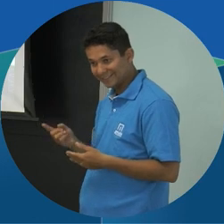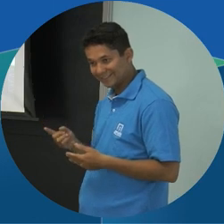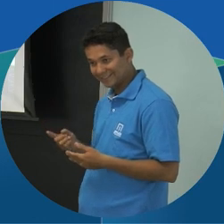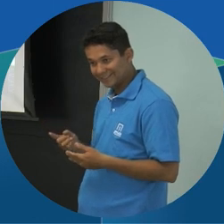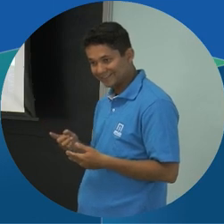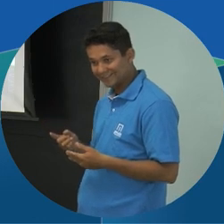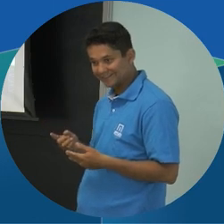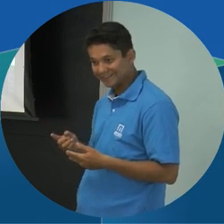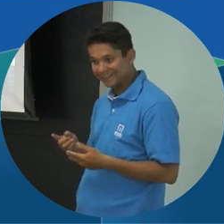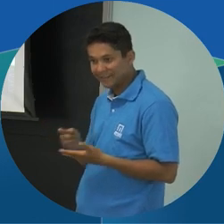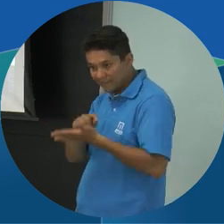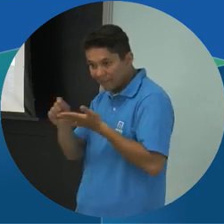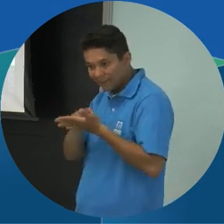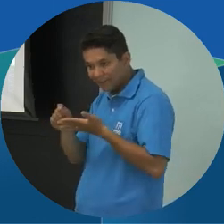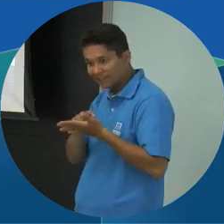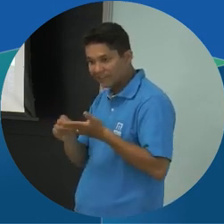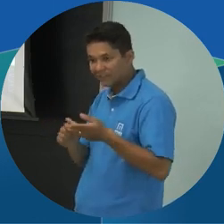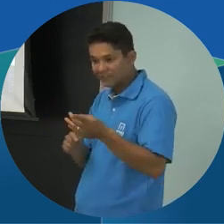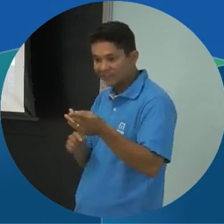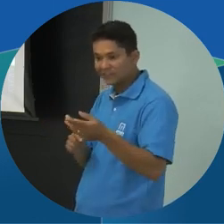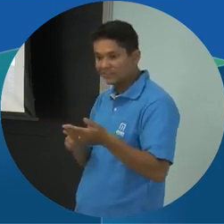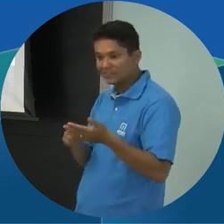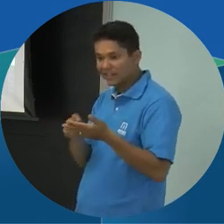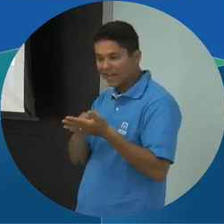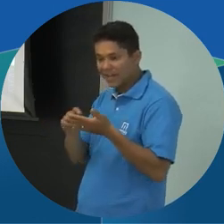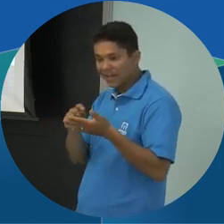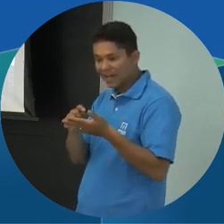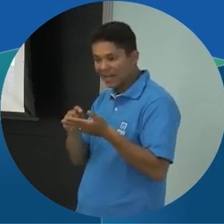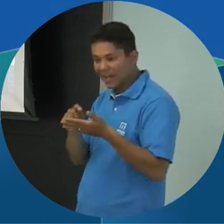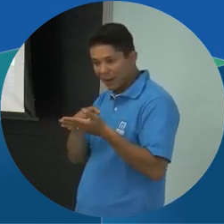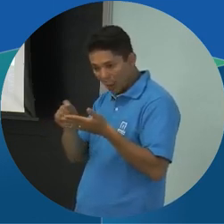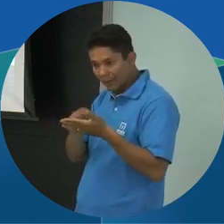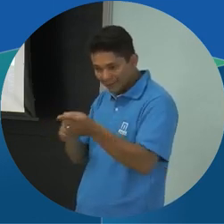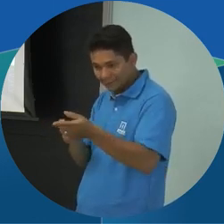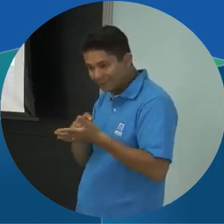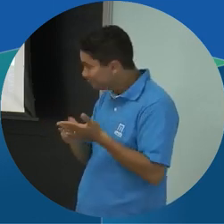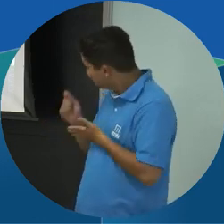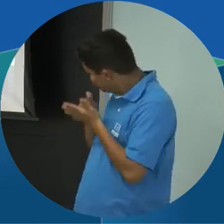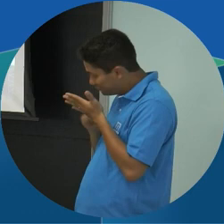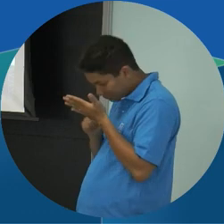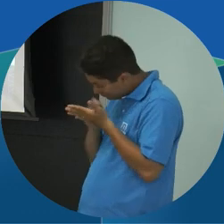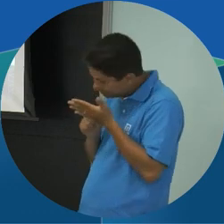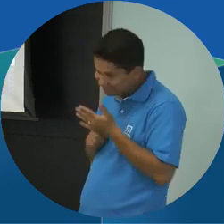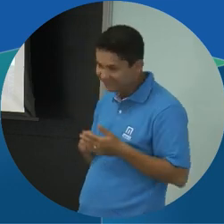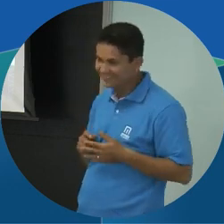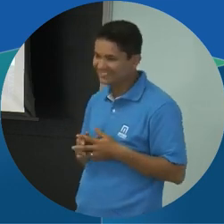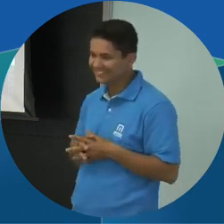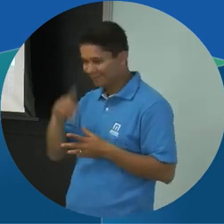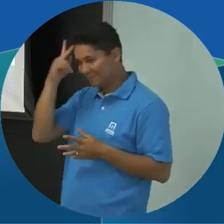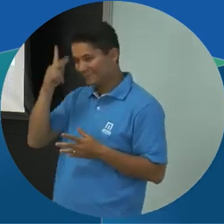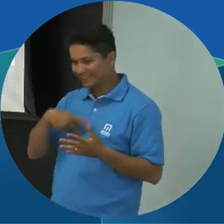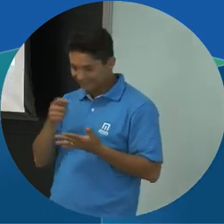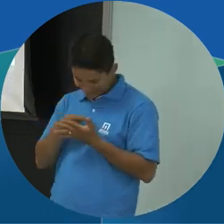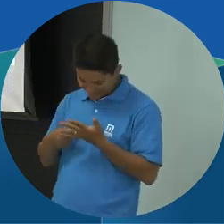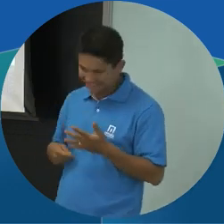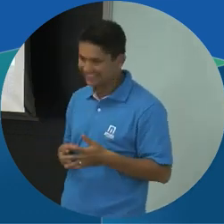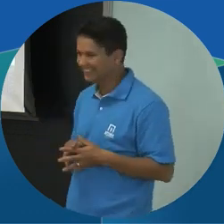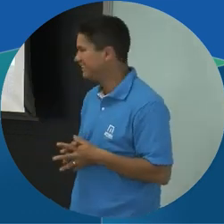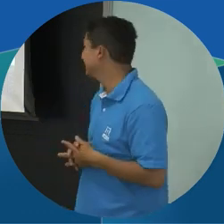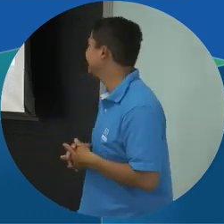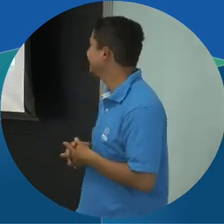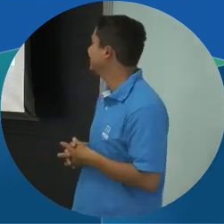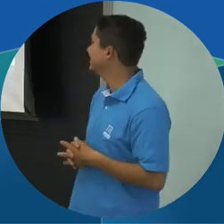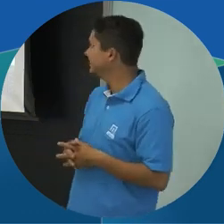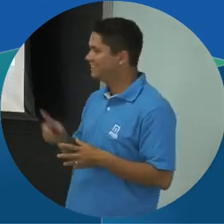A força reativa dessa unidade de 3.000 bar, 41 litros por minuto, ela vai resultar